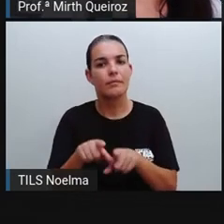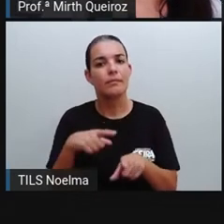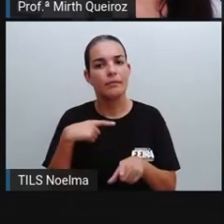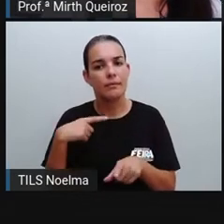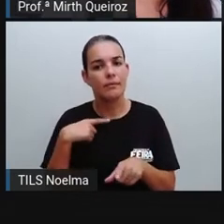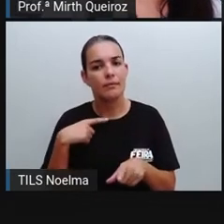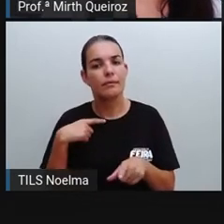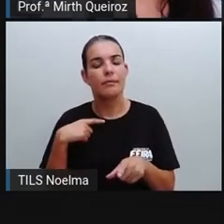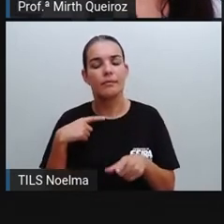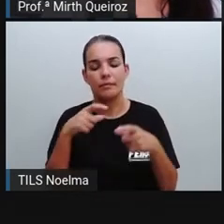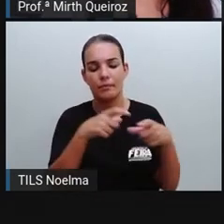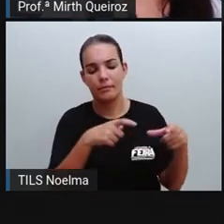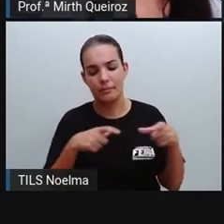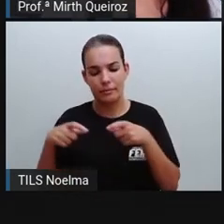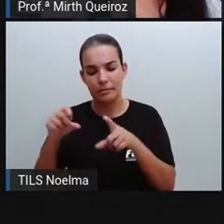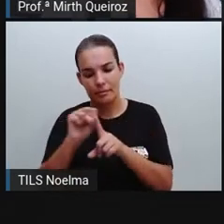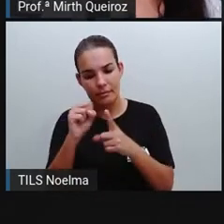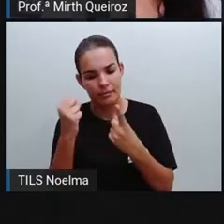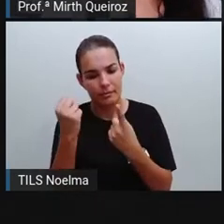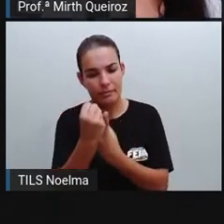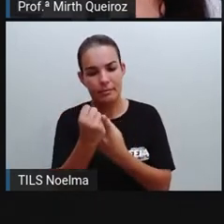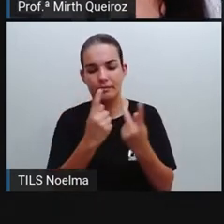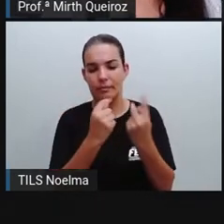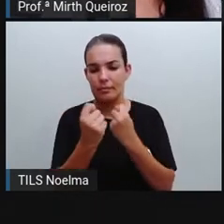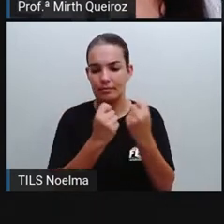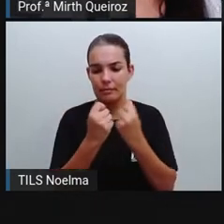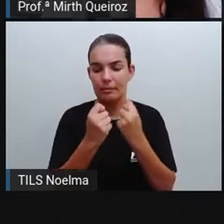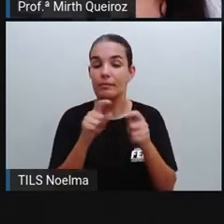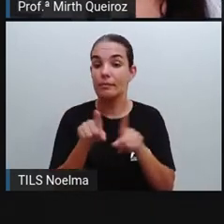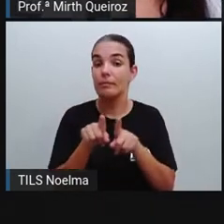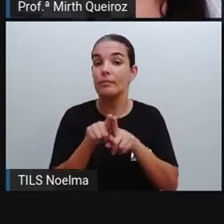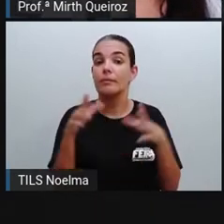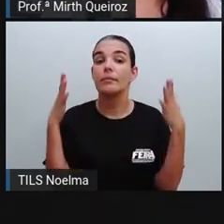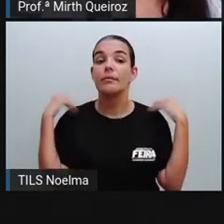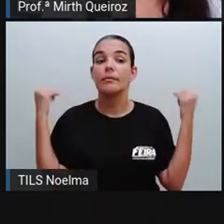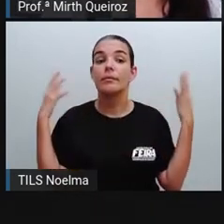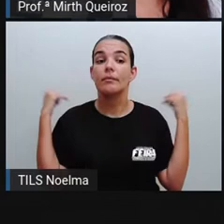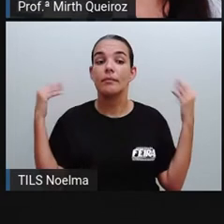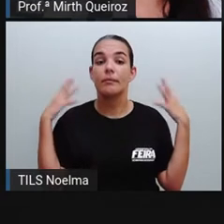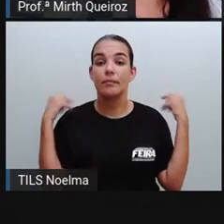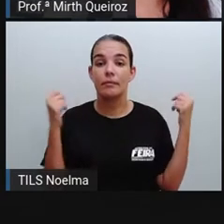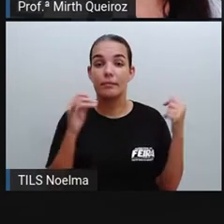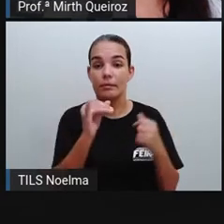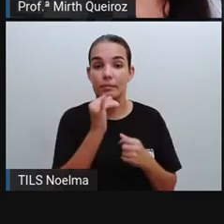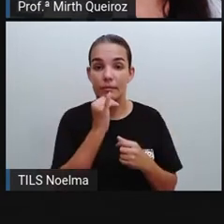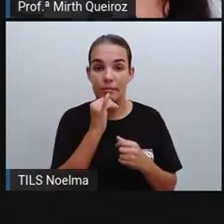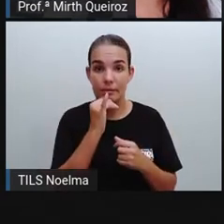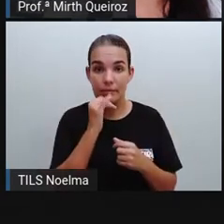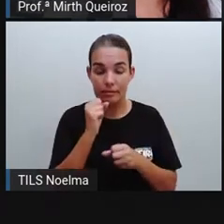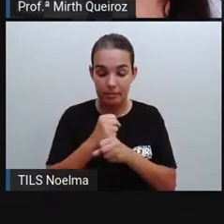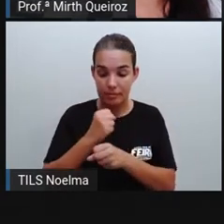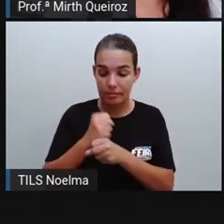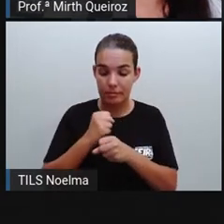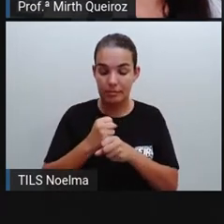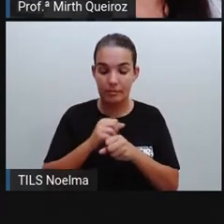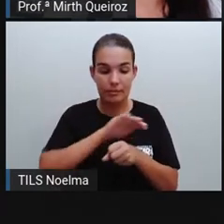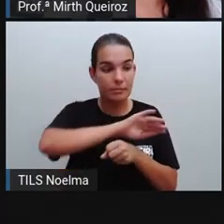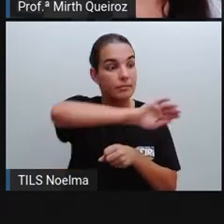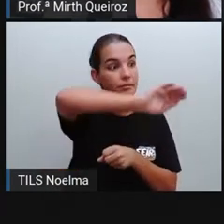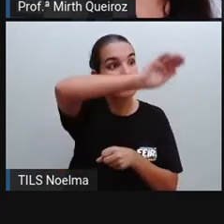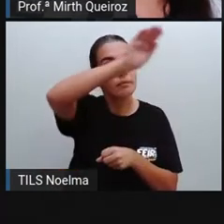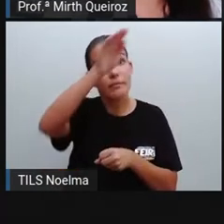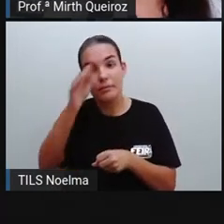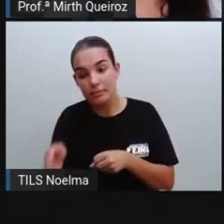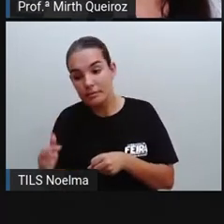mesmo tempo, setor econômico e também turístico, né? Por exemplo, a construção de pontes aí em lagos, em rios,